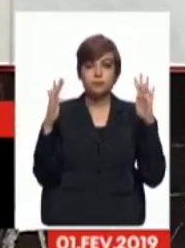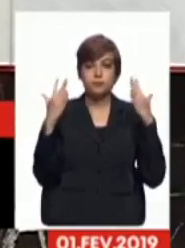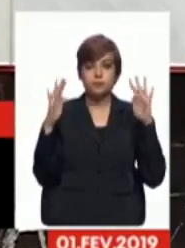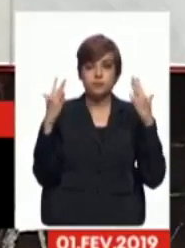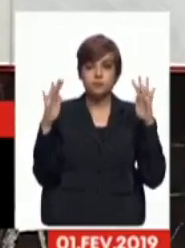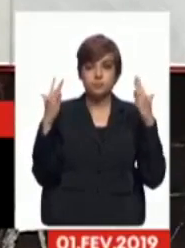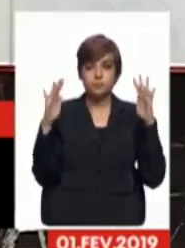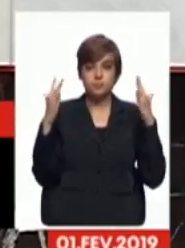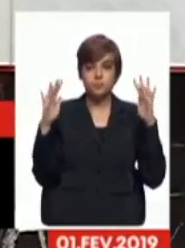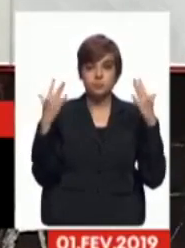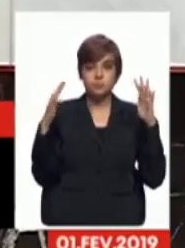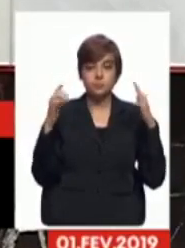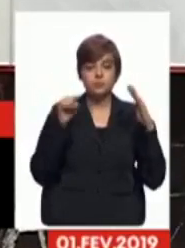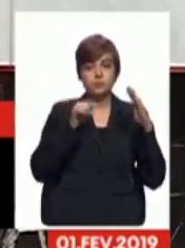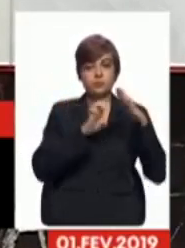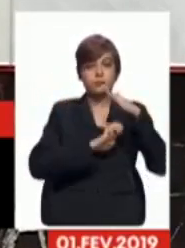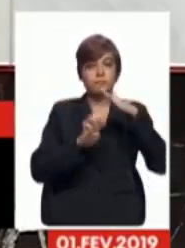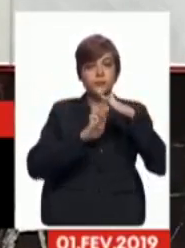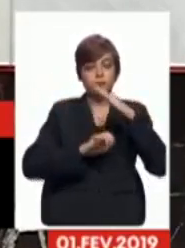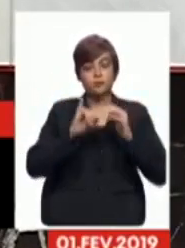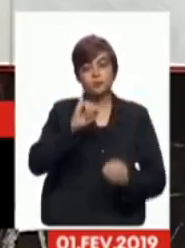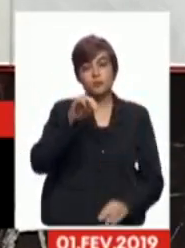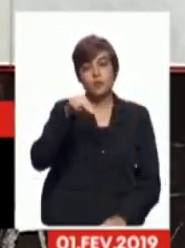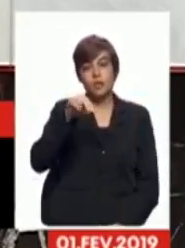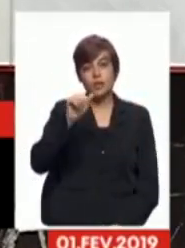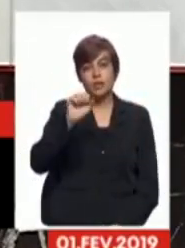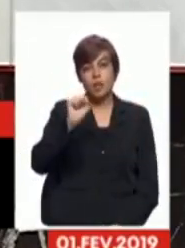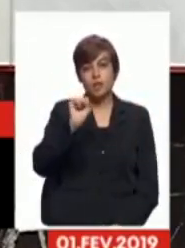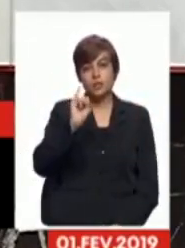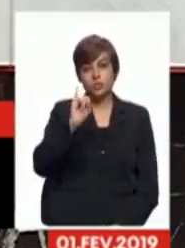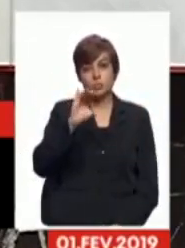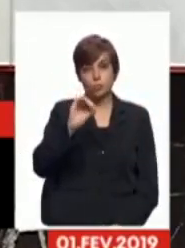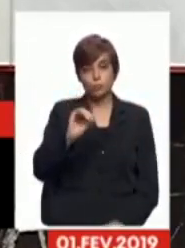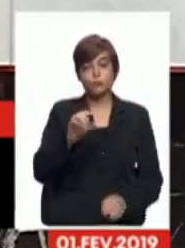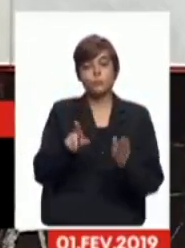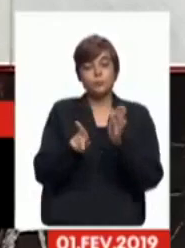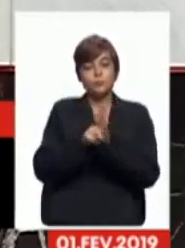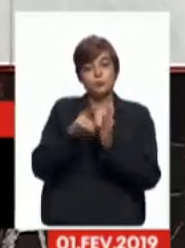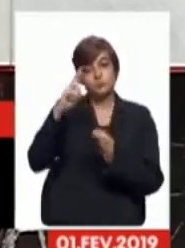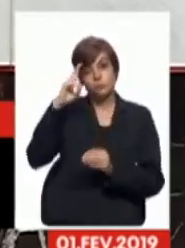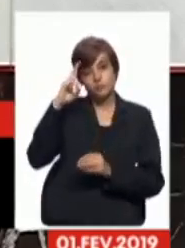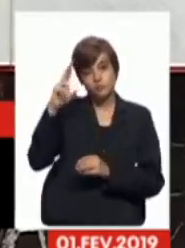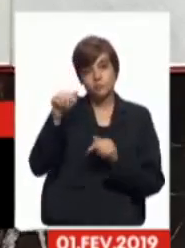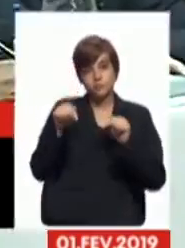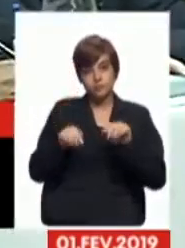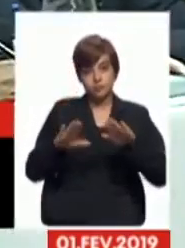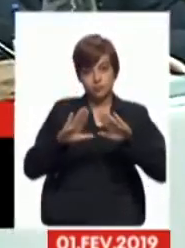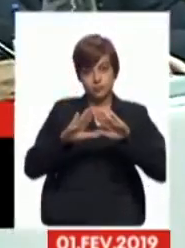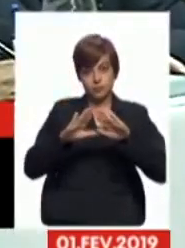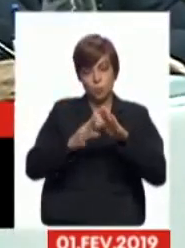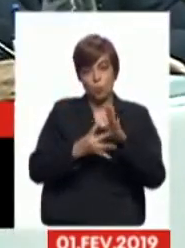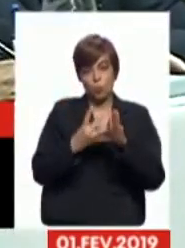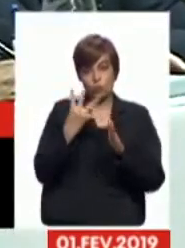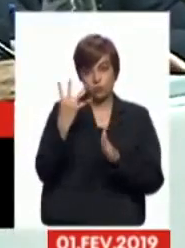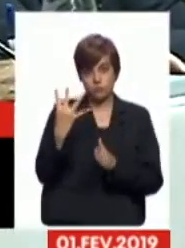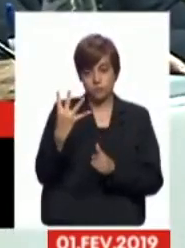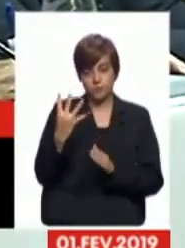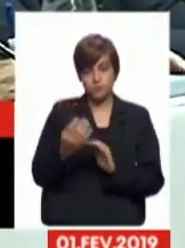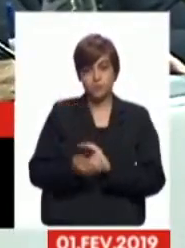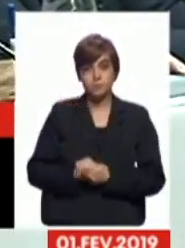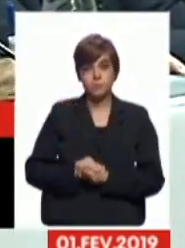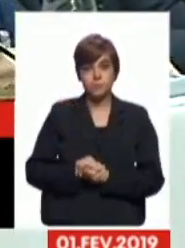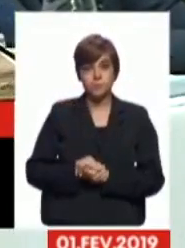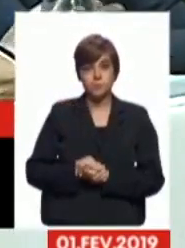Produtor rural e empresário Inácio Franco, do PV, foi reeleito para o 4º mandato na Assembleia. Ione Maria